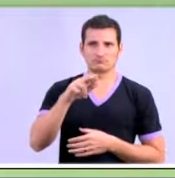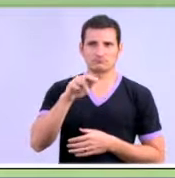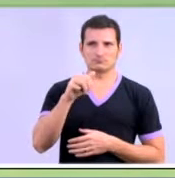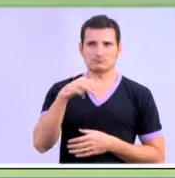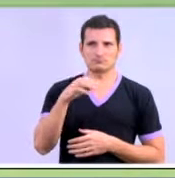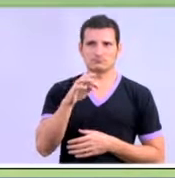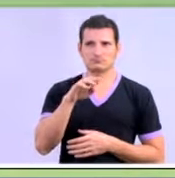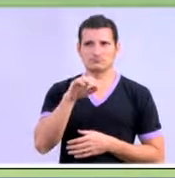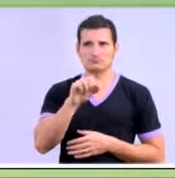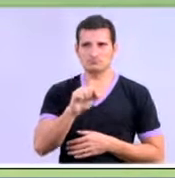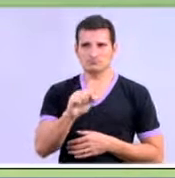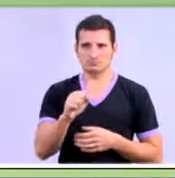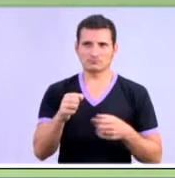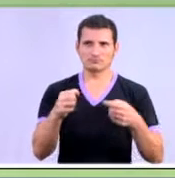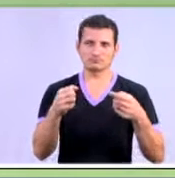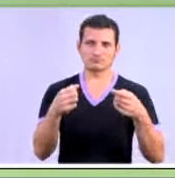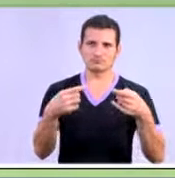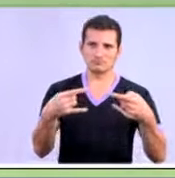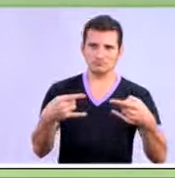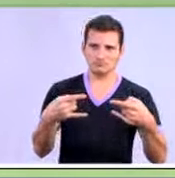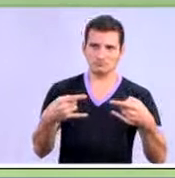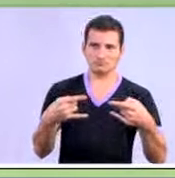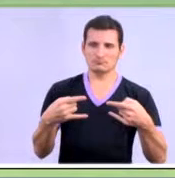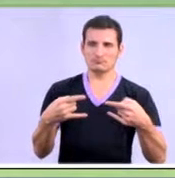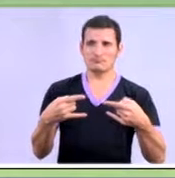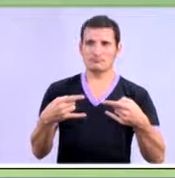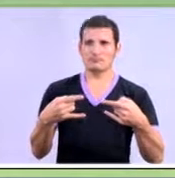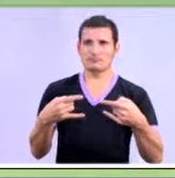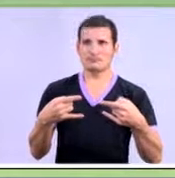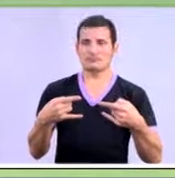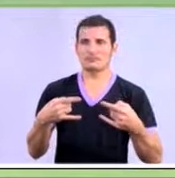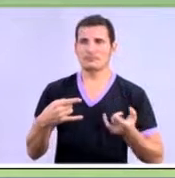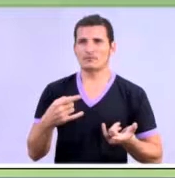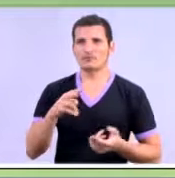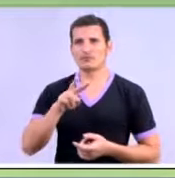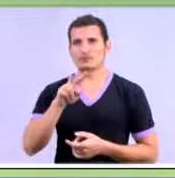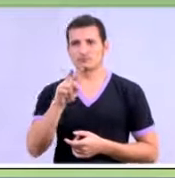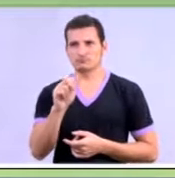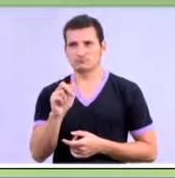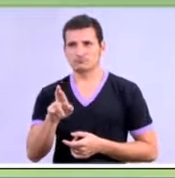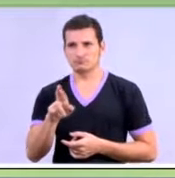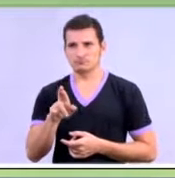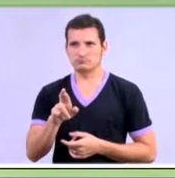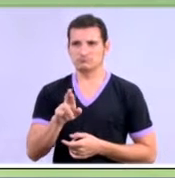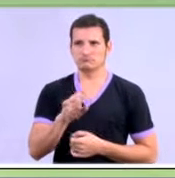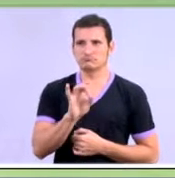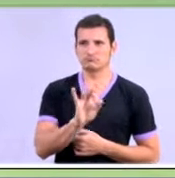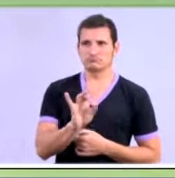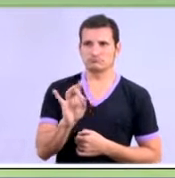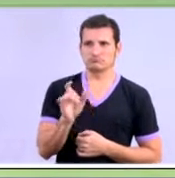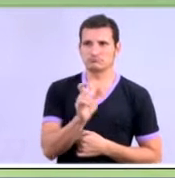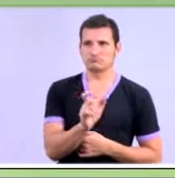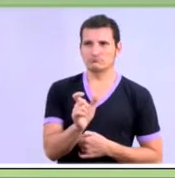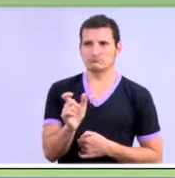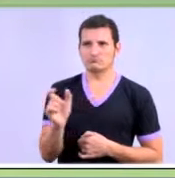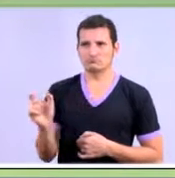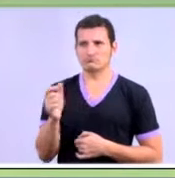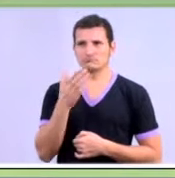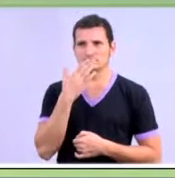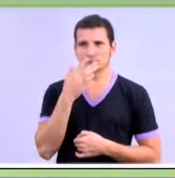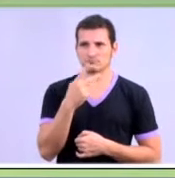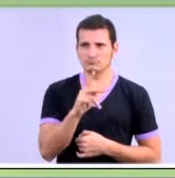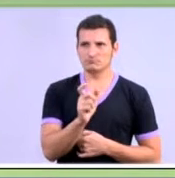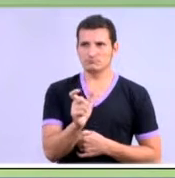Ao passar mais de um parâmetros seriam variáveis no nosso caso. Cada variável define o tipo dela e o nome da